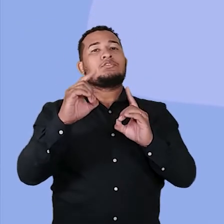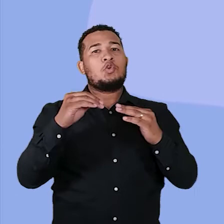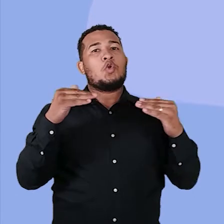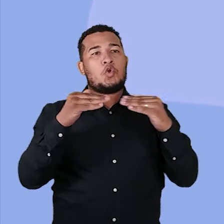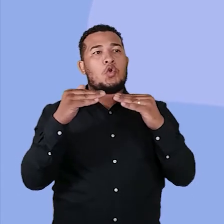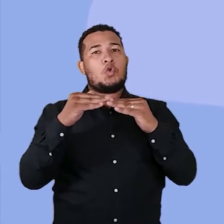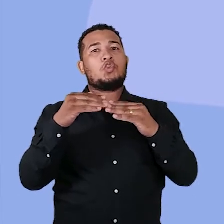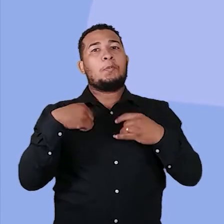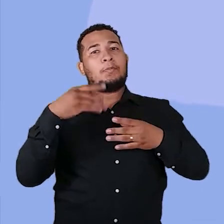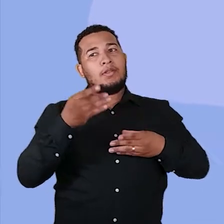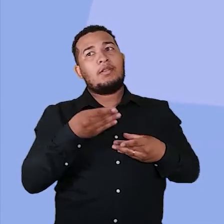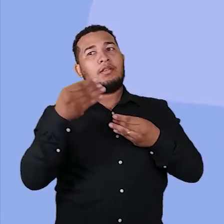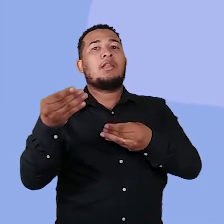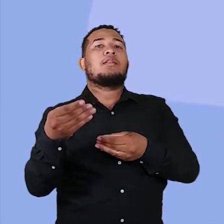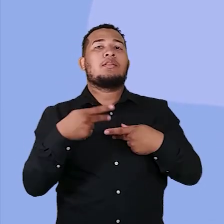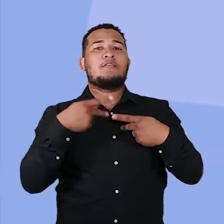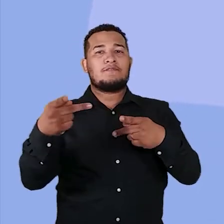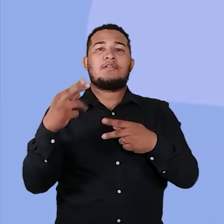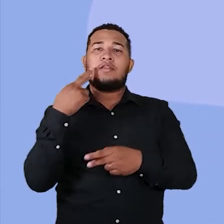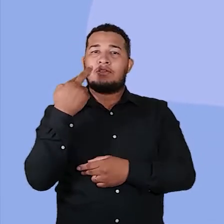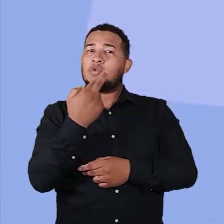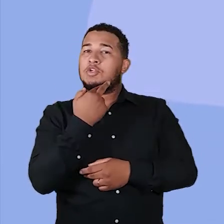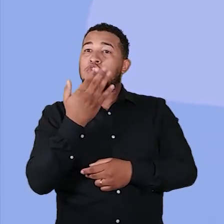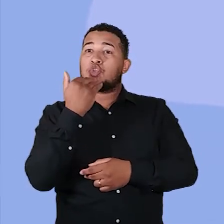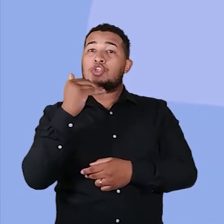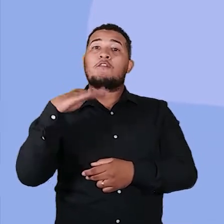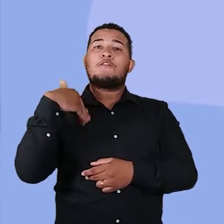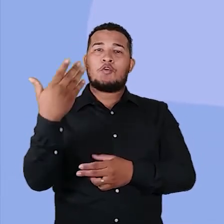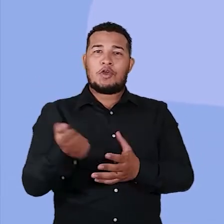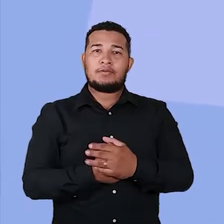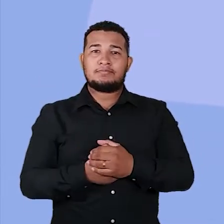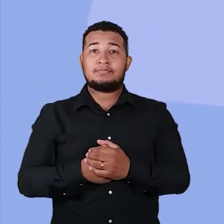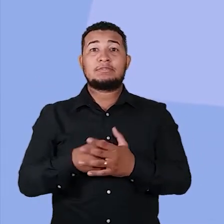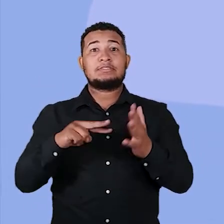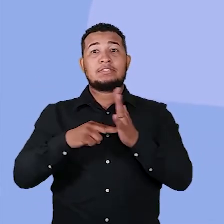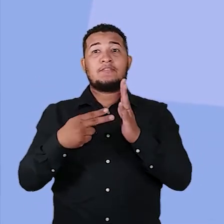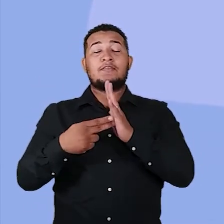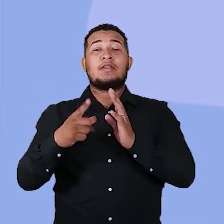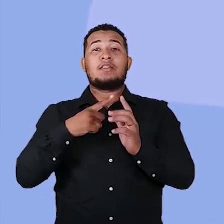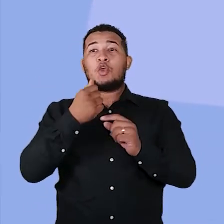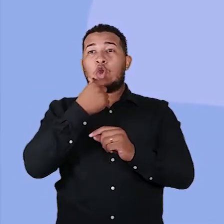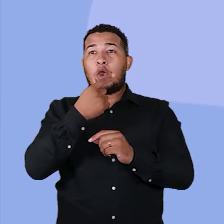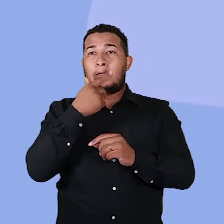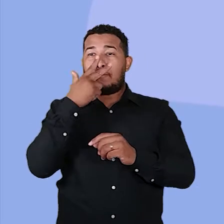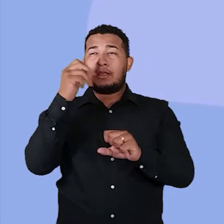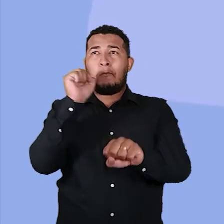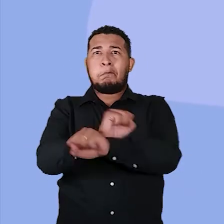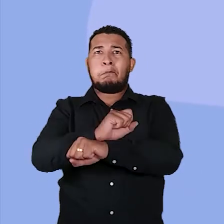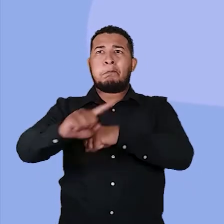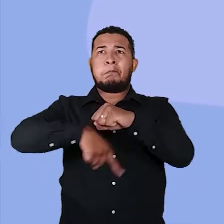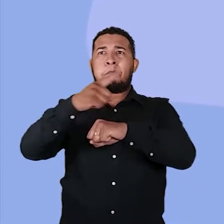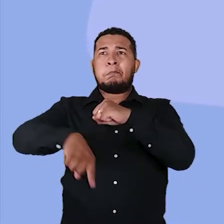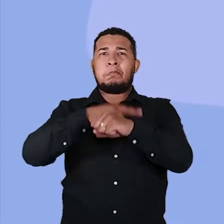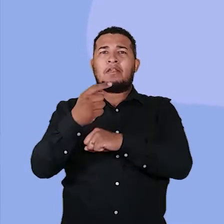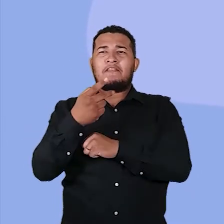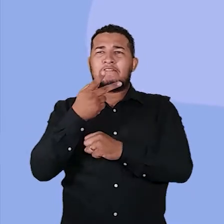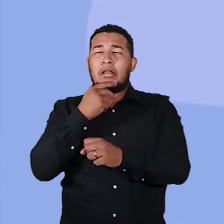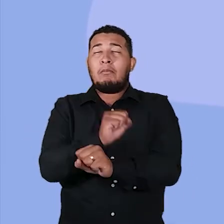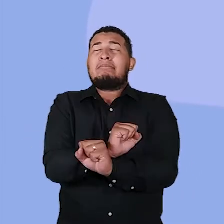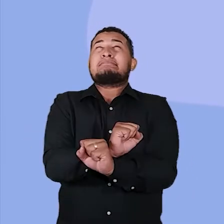fora. Olha a ironia aí. A mãe está com o marido amarrado e falando